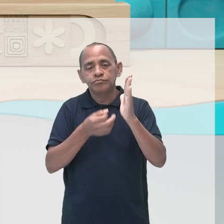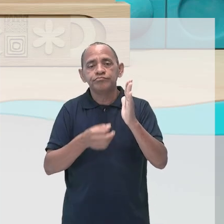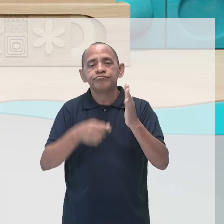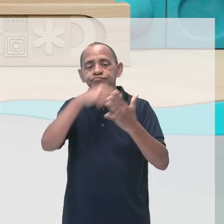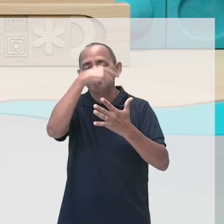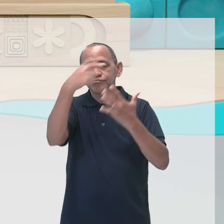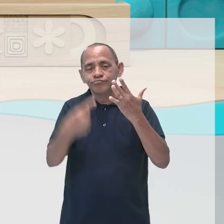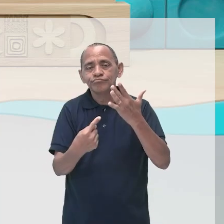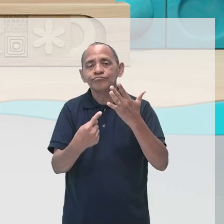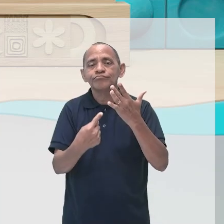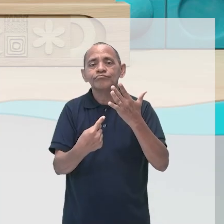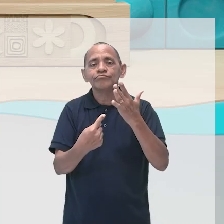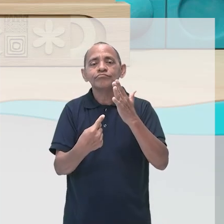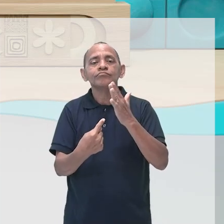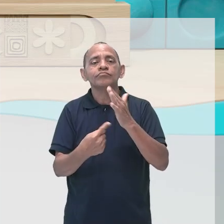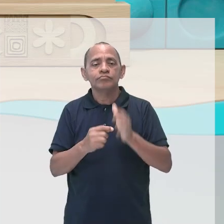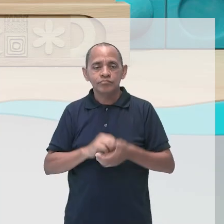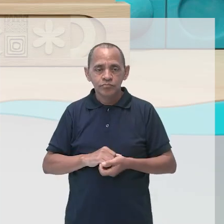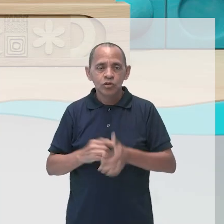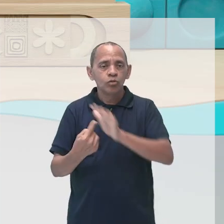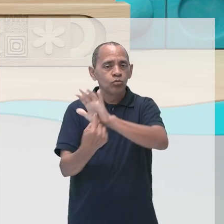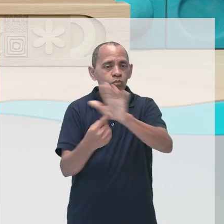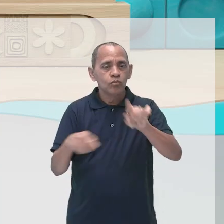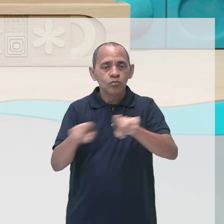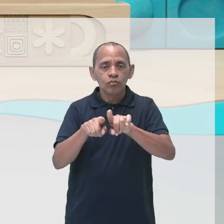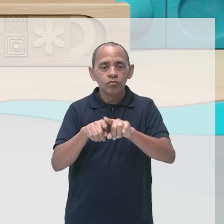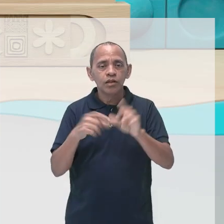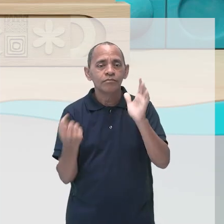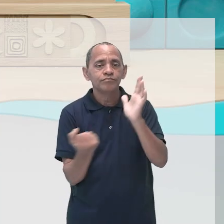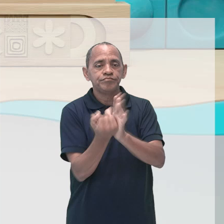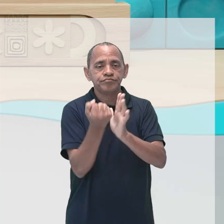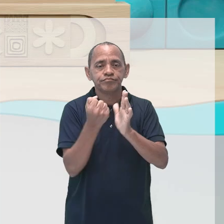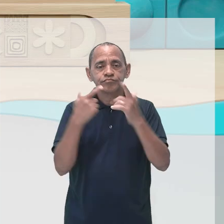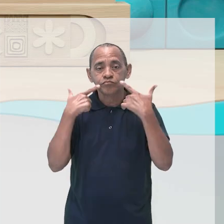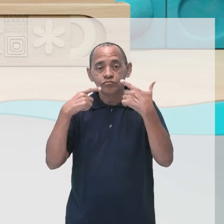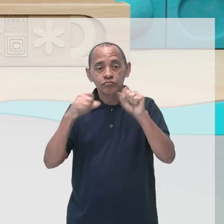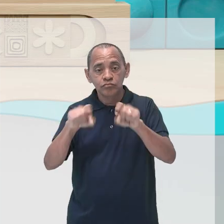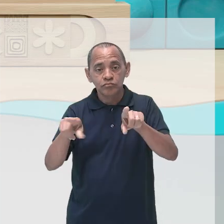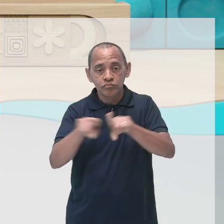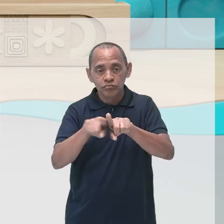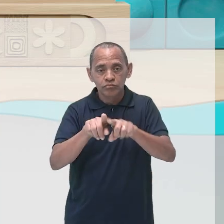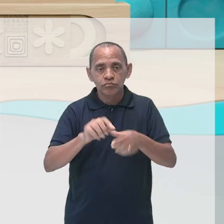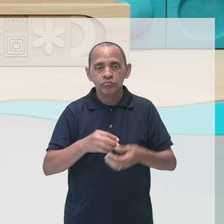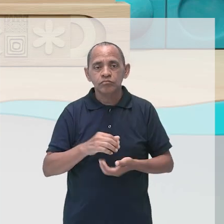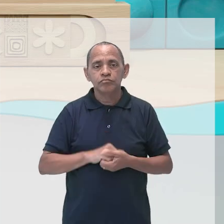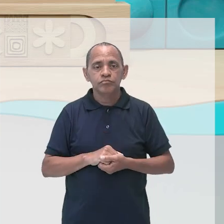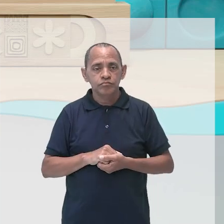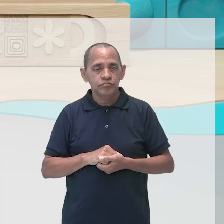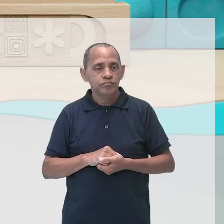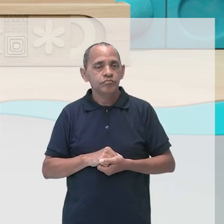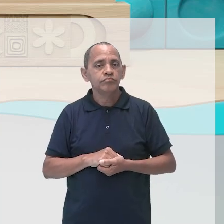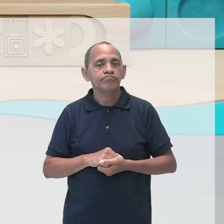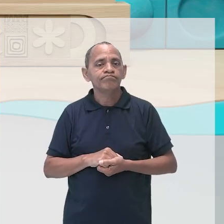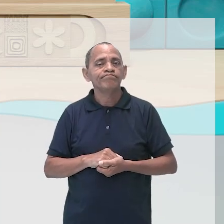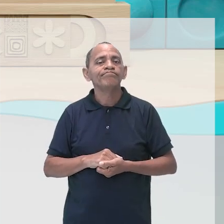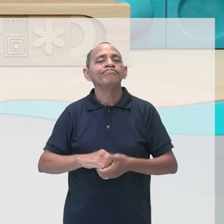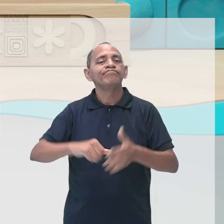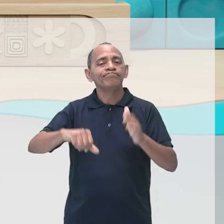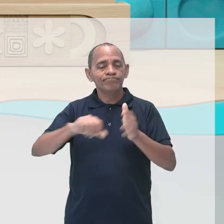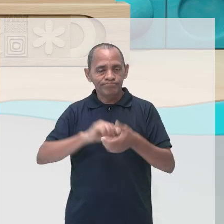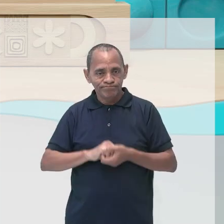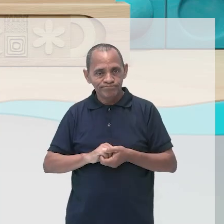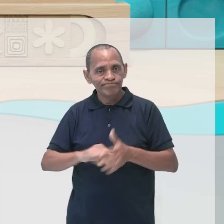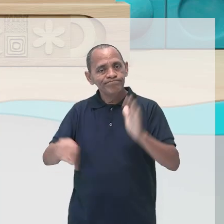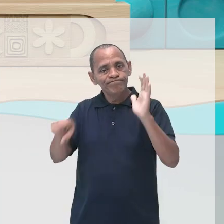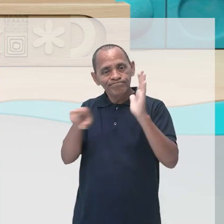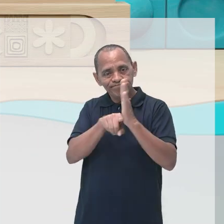são as expressões, a construção, as marcas linguísticas. Percebam que expressões negativas estão aqui, como, por exemplo, o